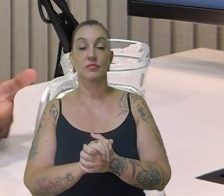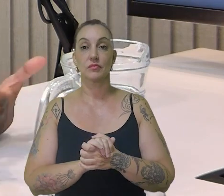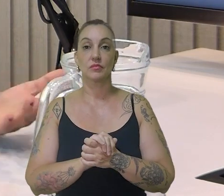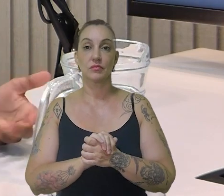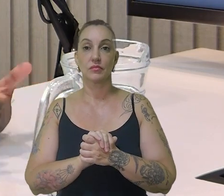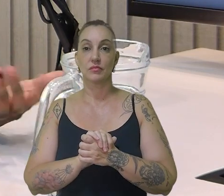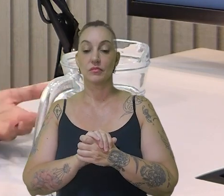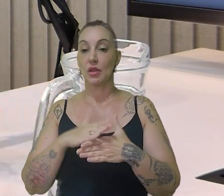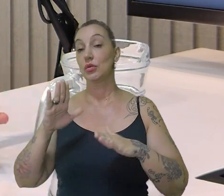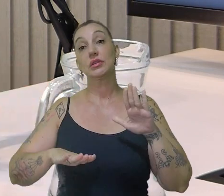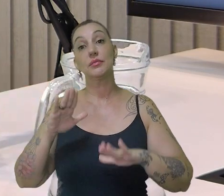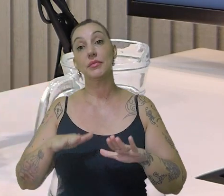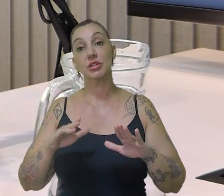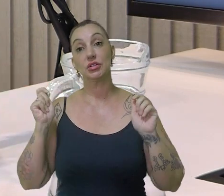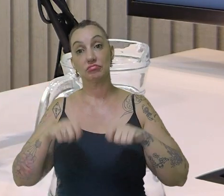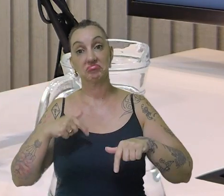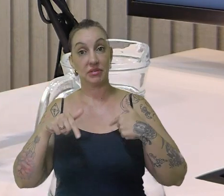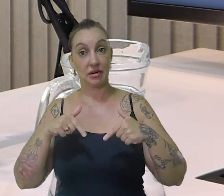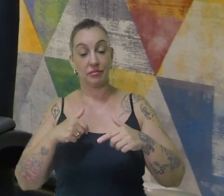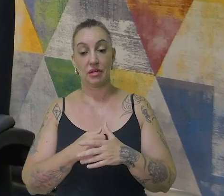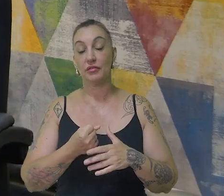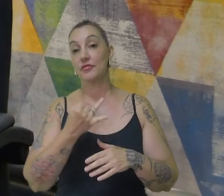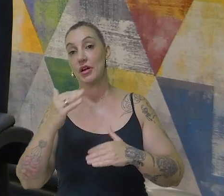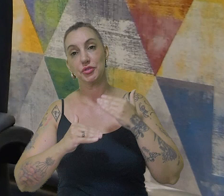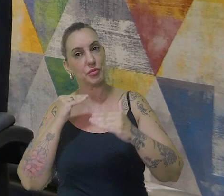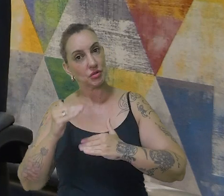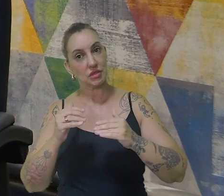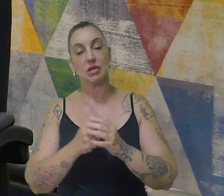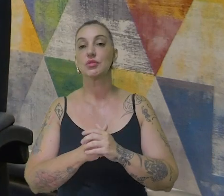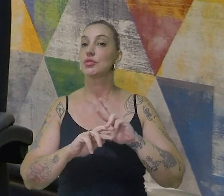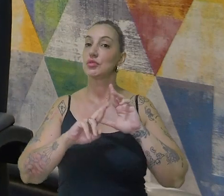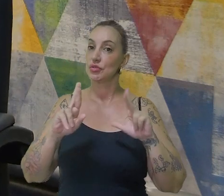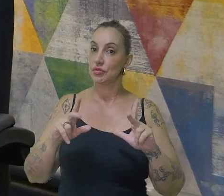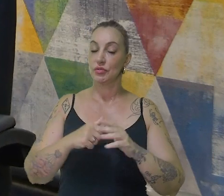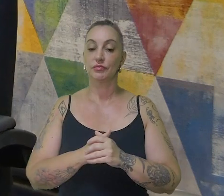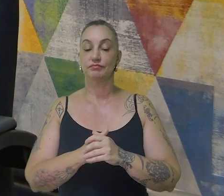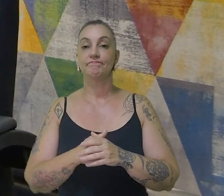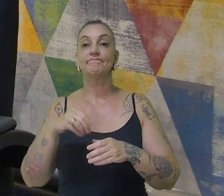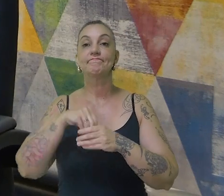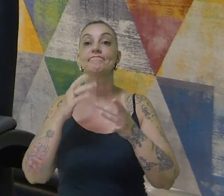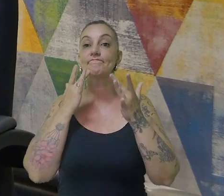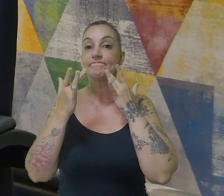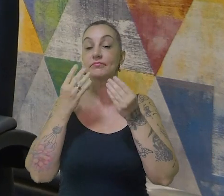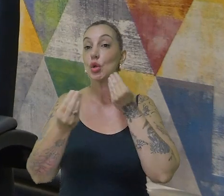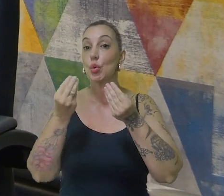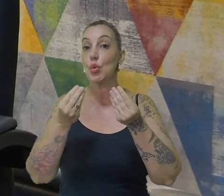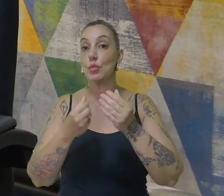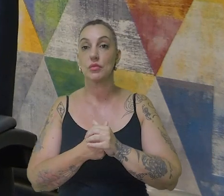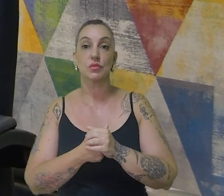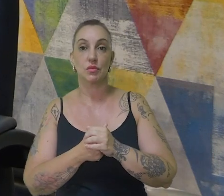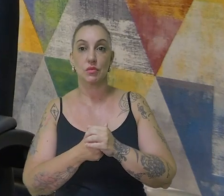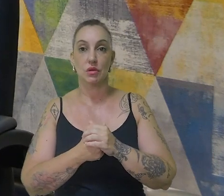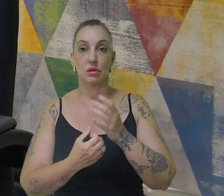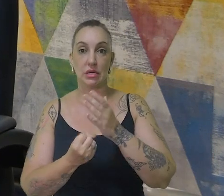então tudo depende da condição do Trabalho Acho são vários processos né diferentes dentro do teatro como que funcion assim